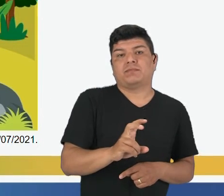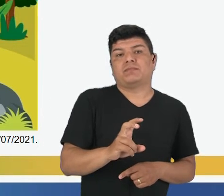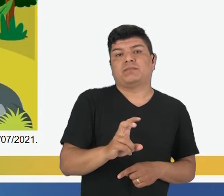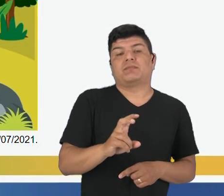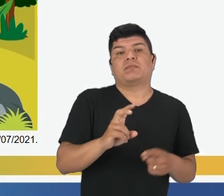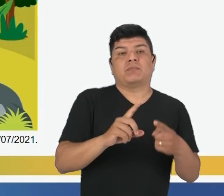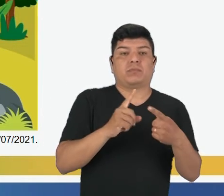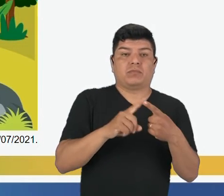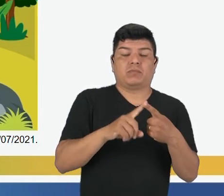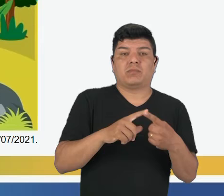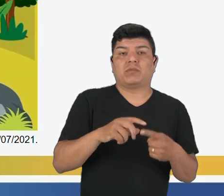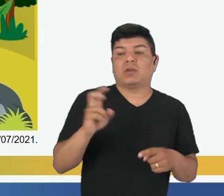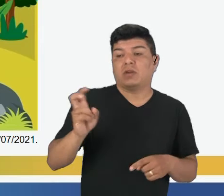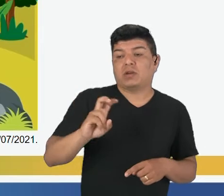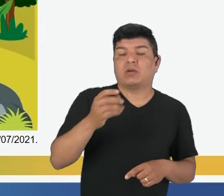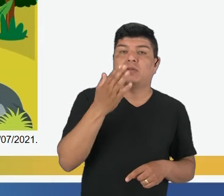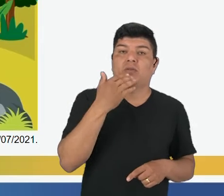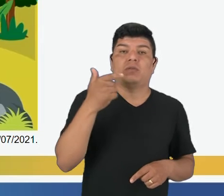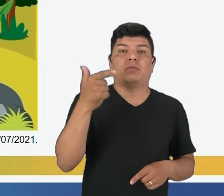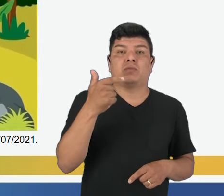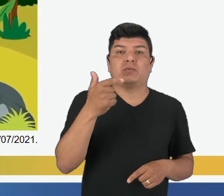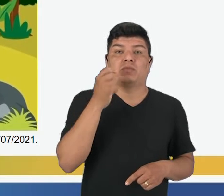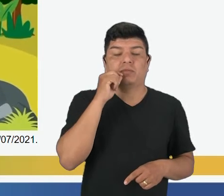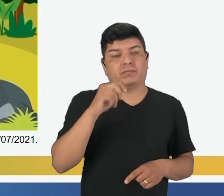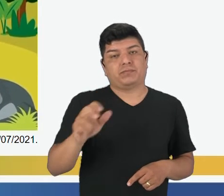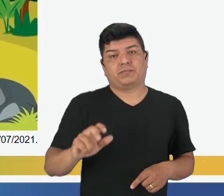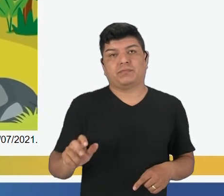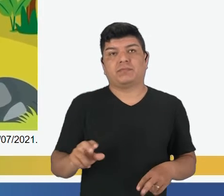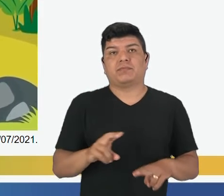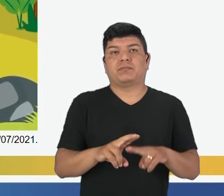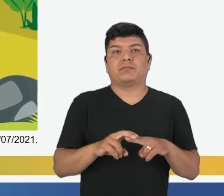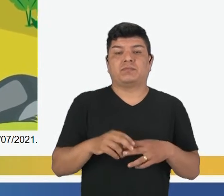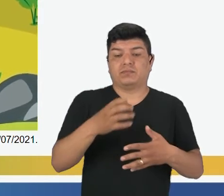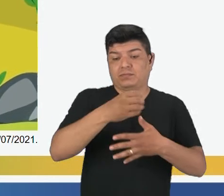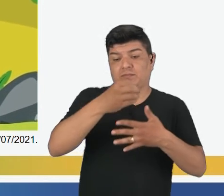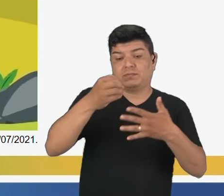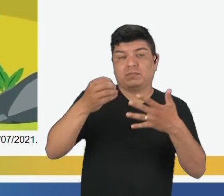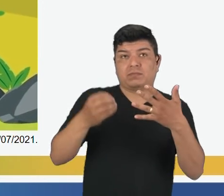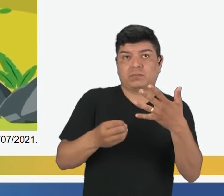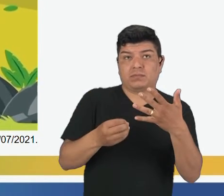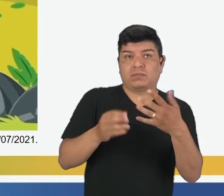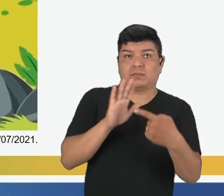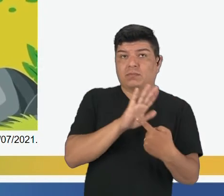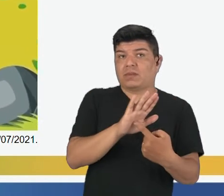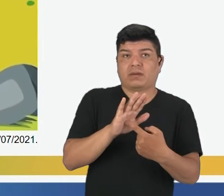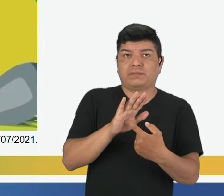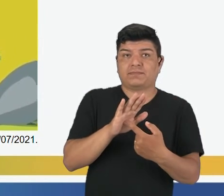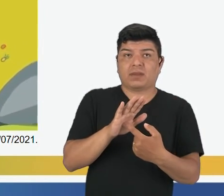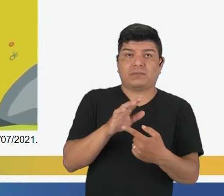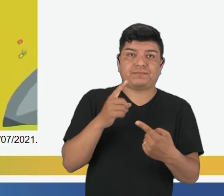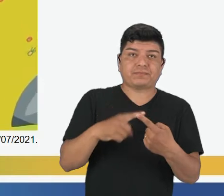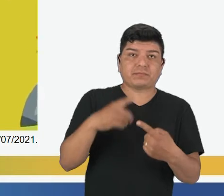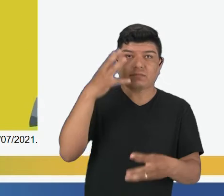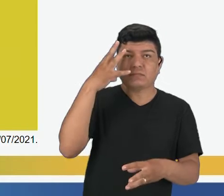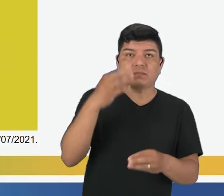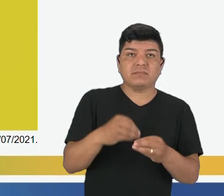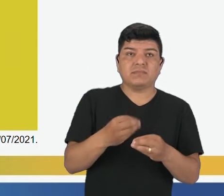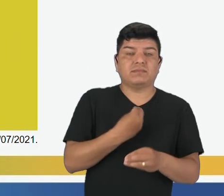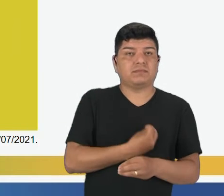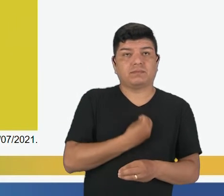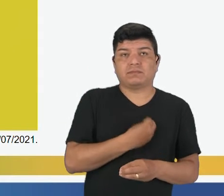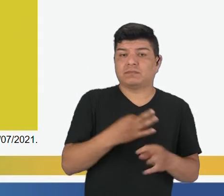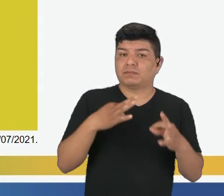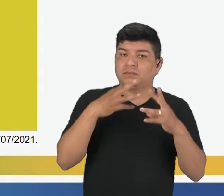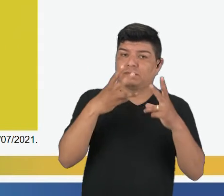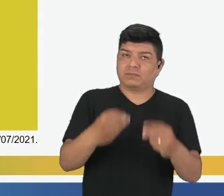consumidora secundária. Nessa cadeia alimentar, os decompositores não foram representados, pois sabemos que eles estão presentes